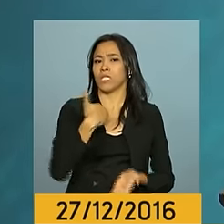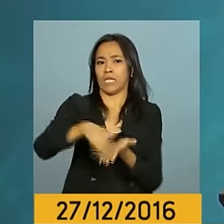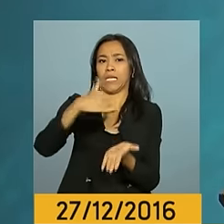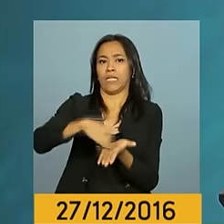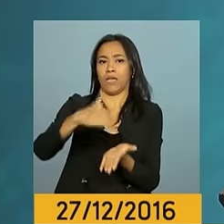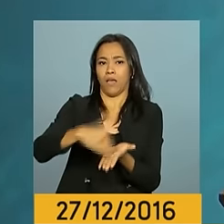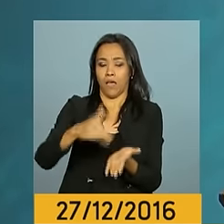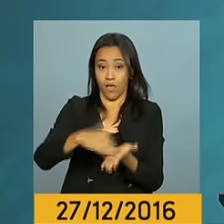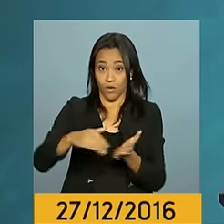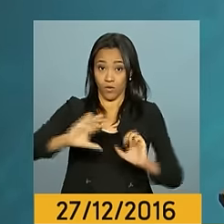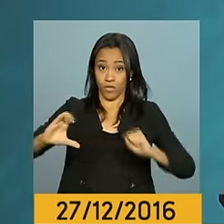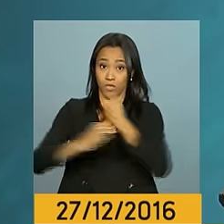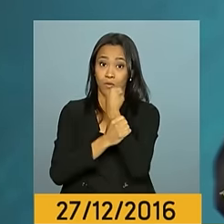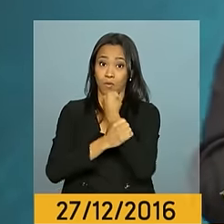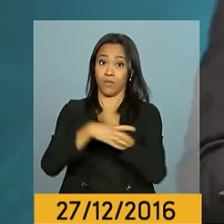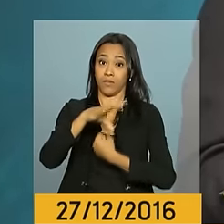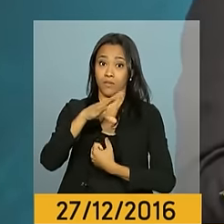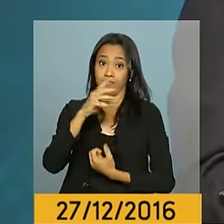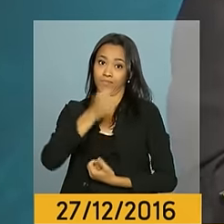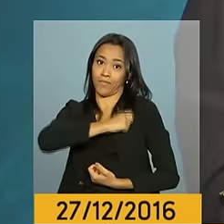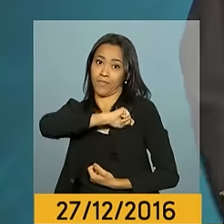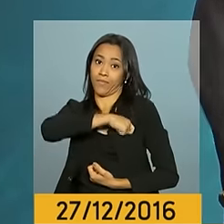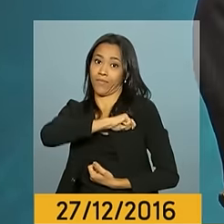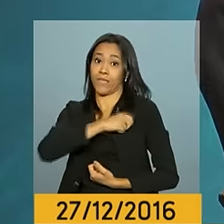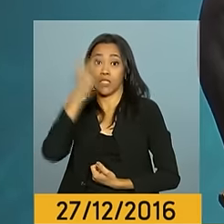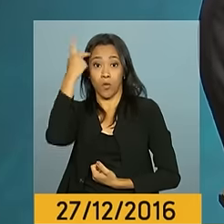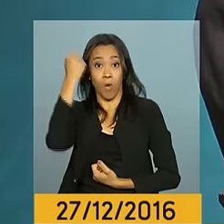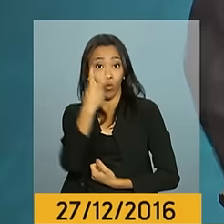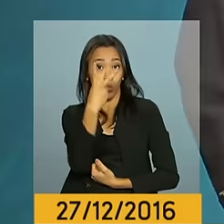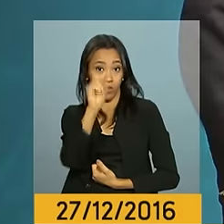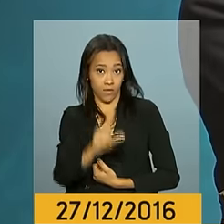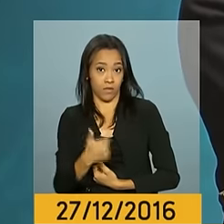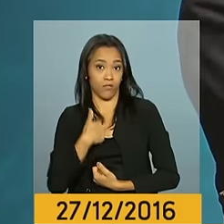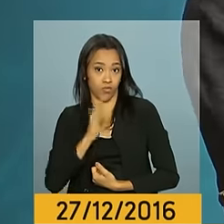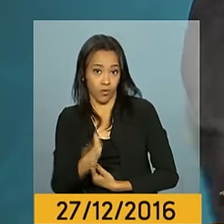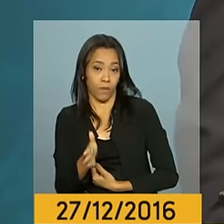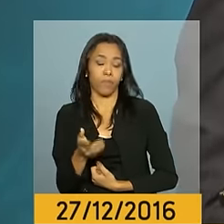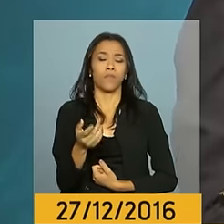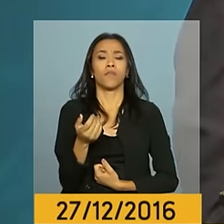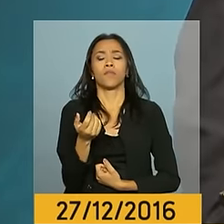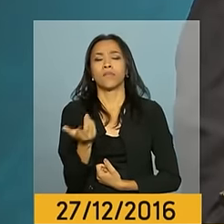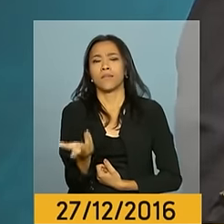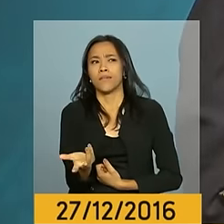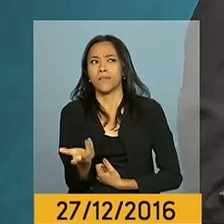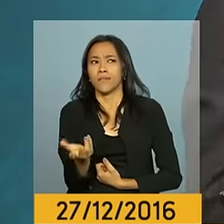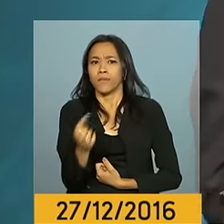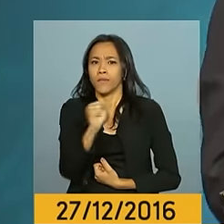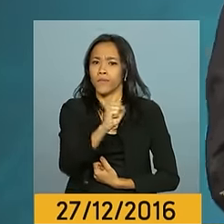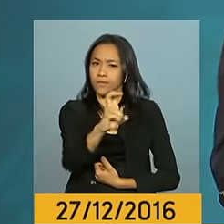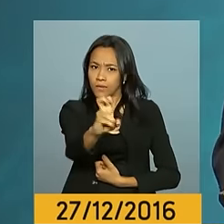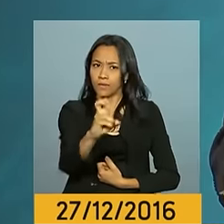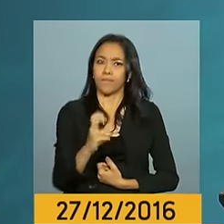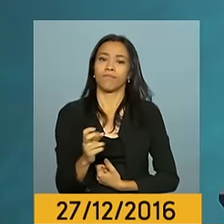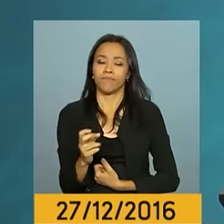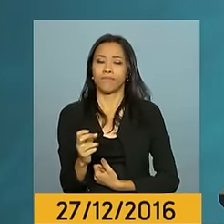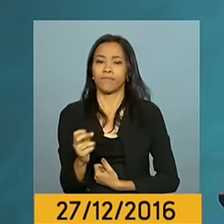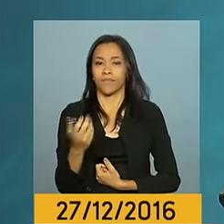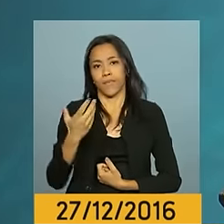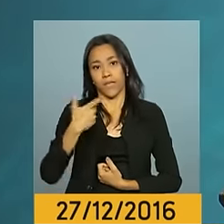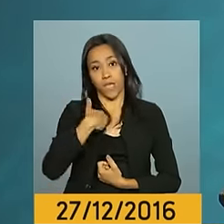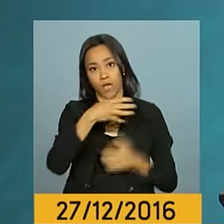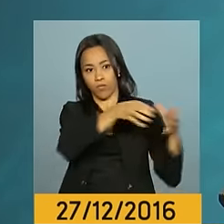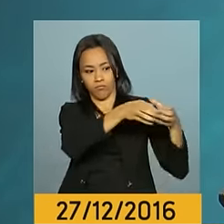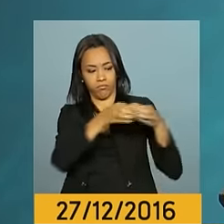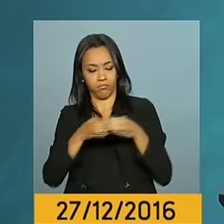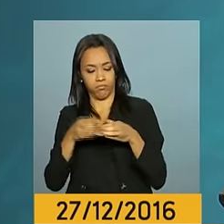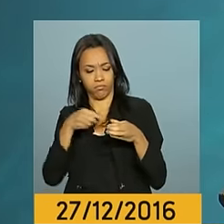segurança pública em São Paulo duas vezes um dia foi uma no governo montouro em 85 eu recebi uma comissão